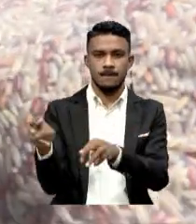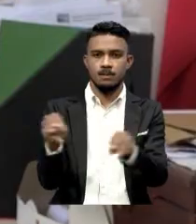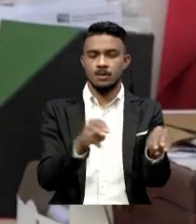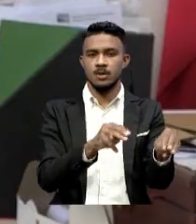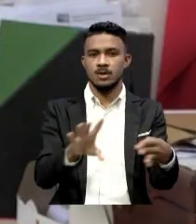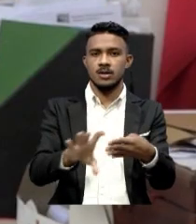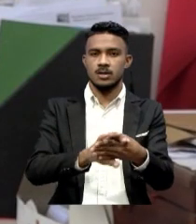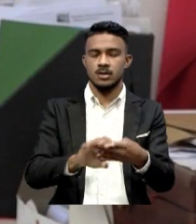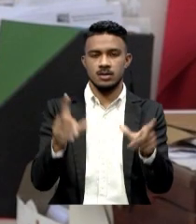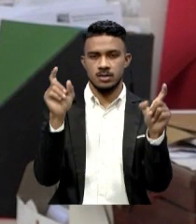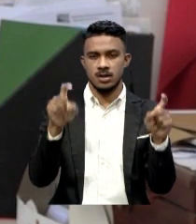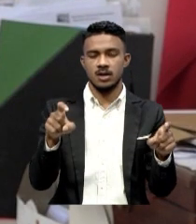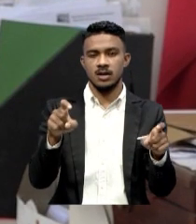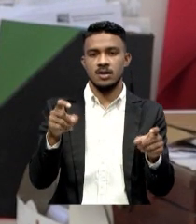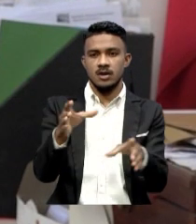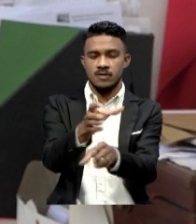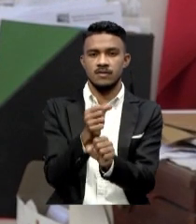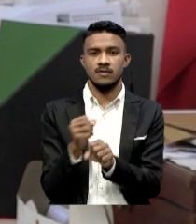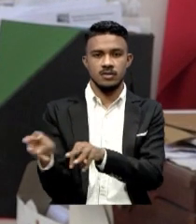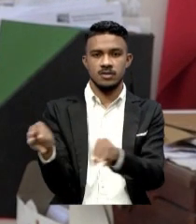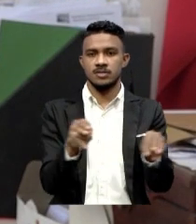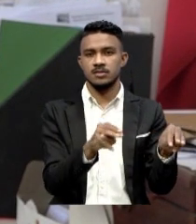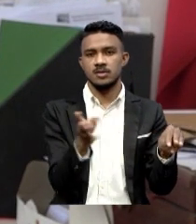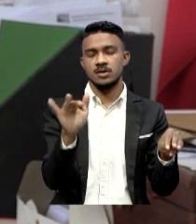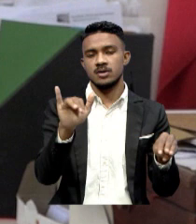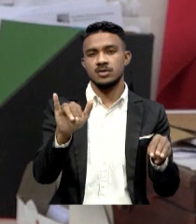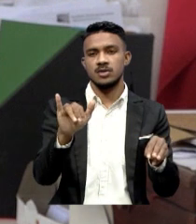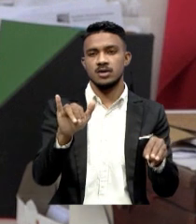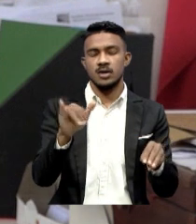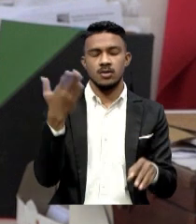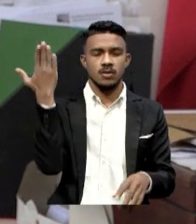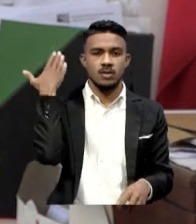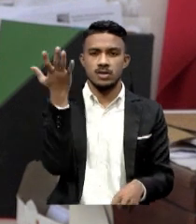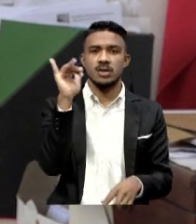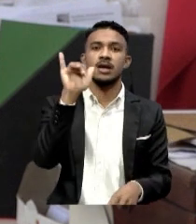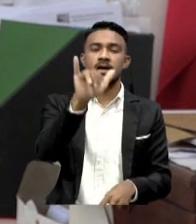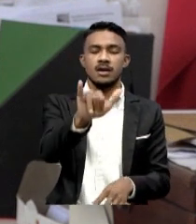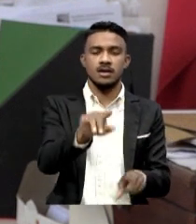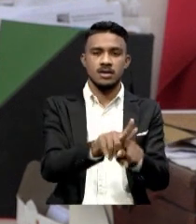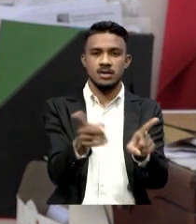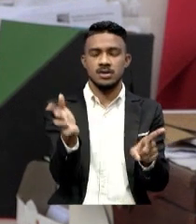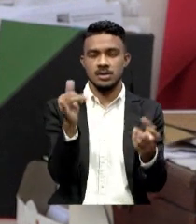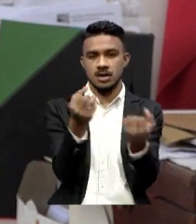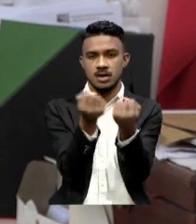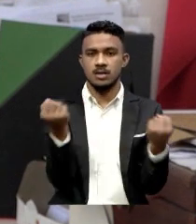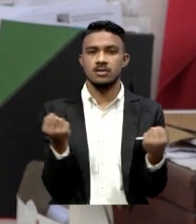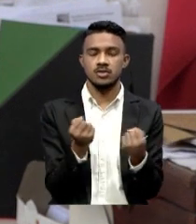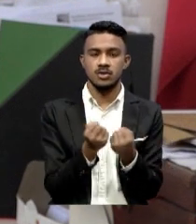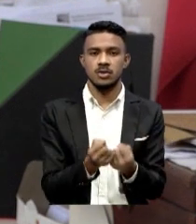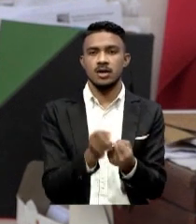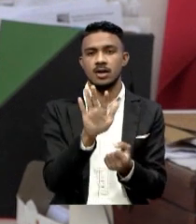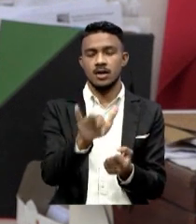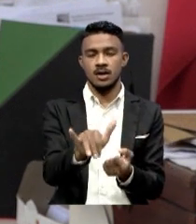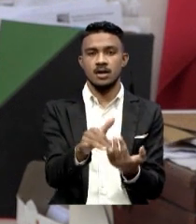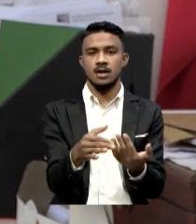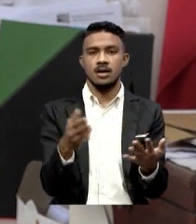eleitoral, tem que fote transferência bis sira ne suku ne mo kira helaba. E sira ne suku ne mo kira vamos, agora ran sira